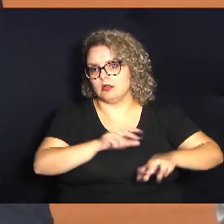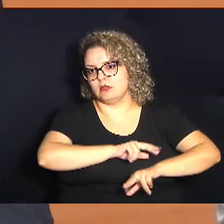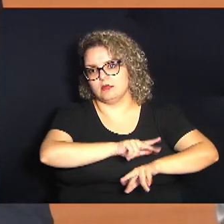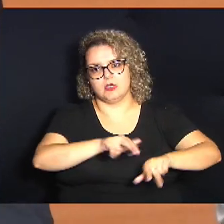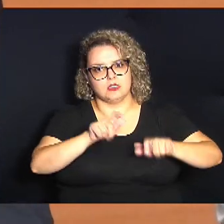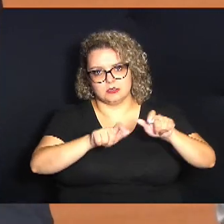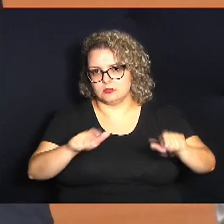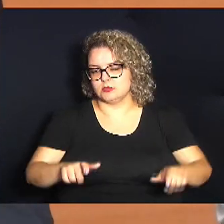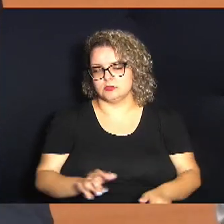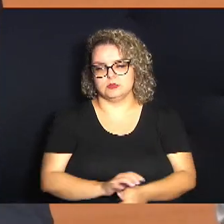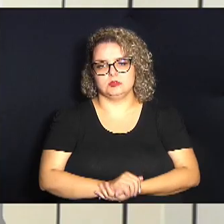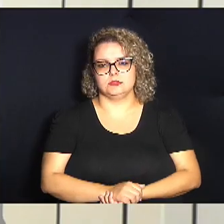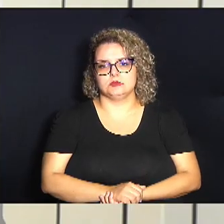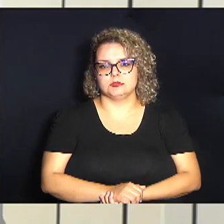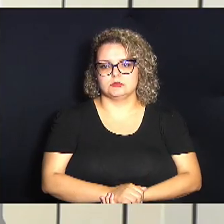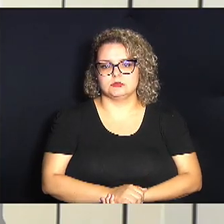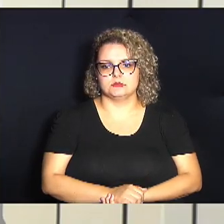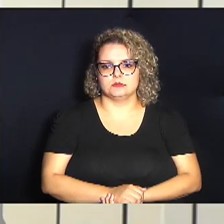pessoas.